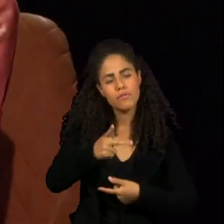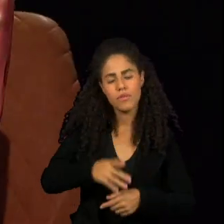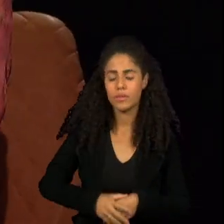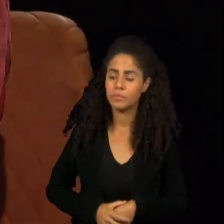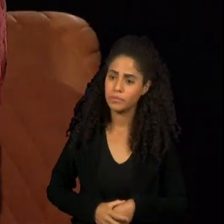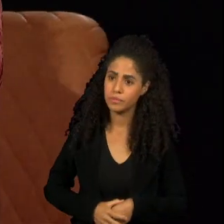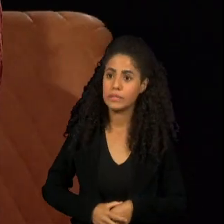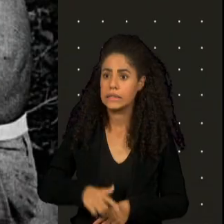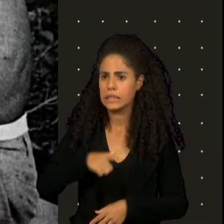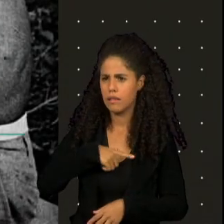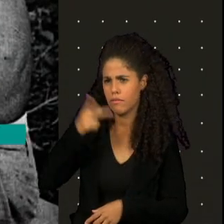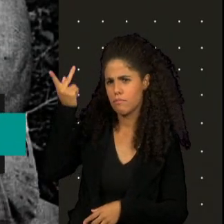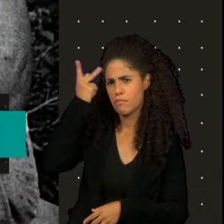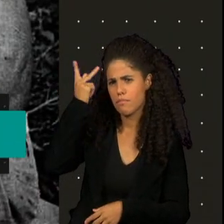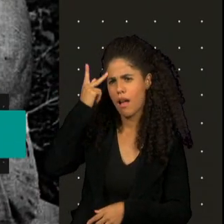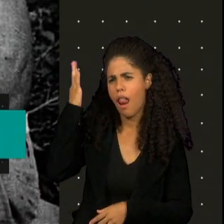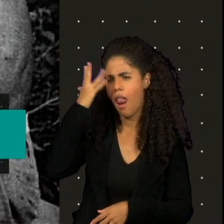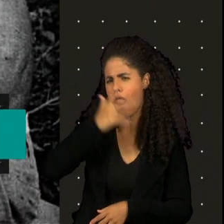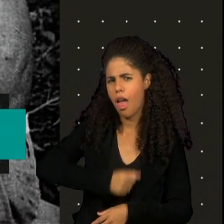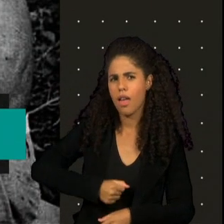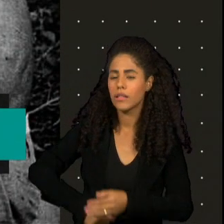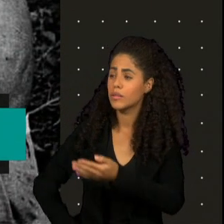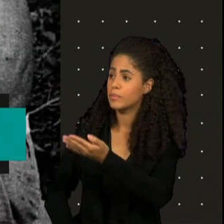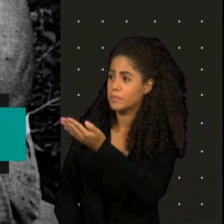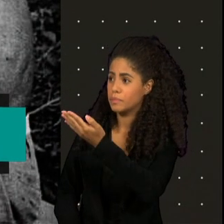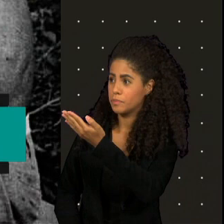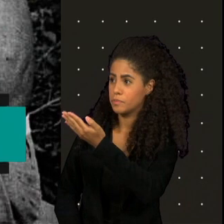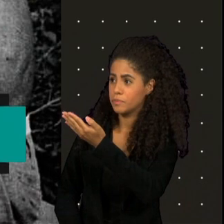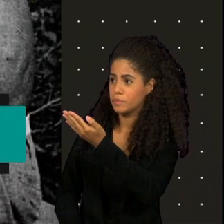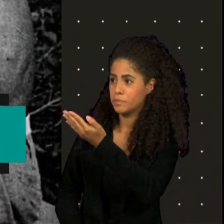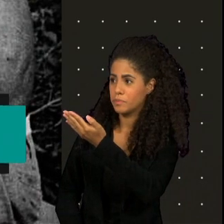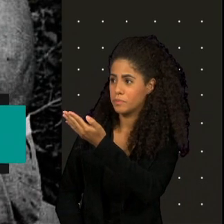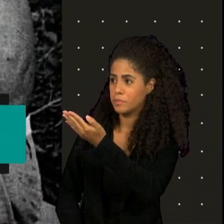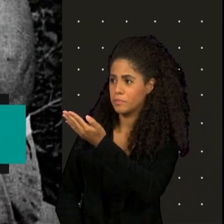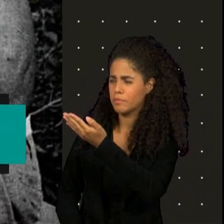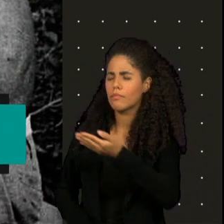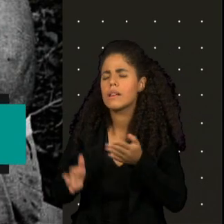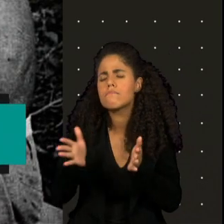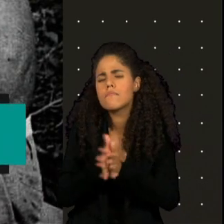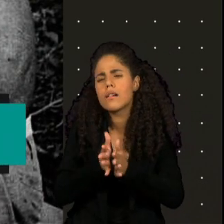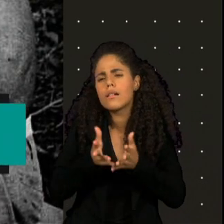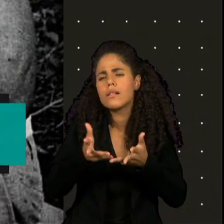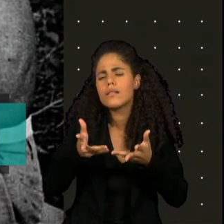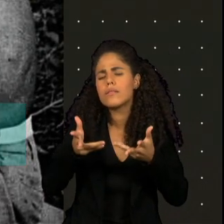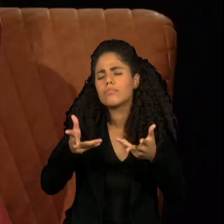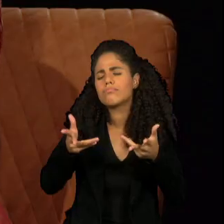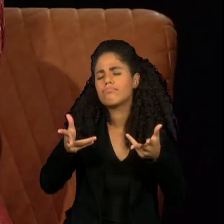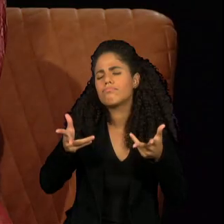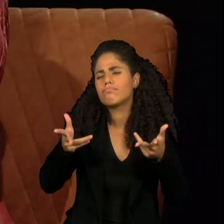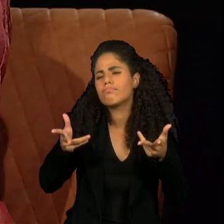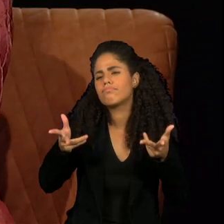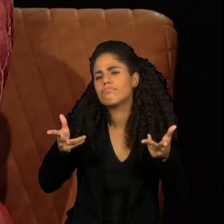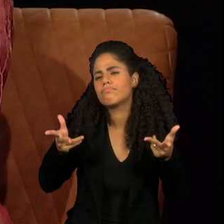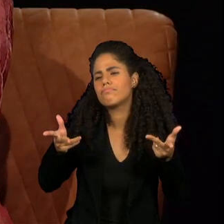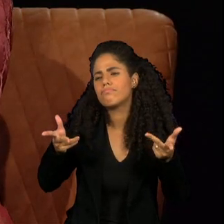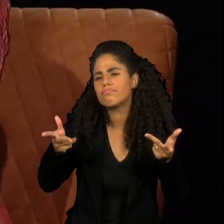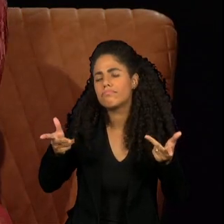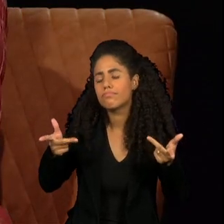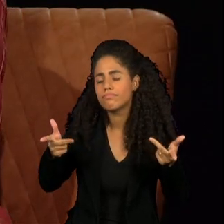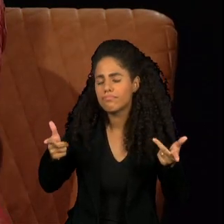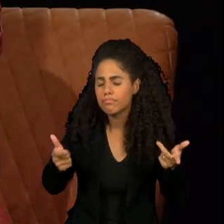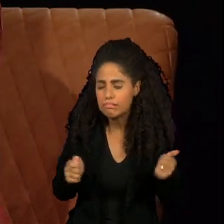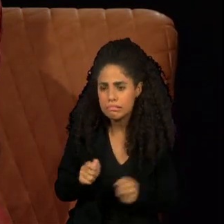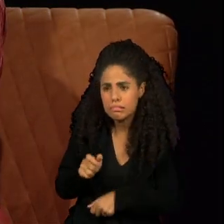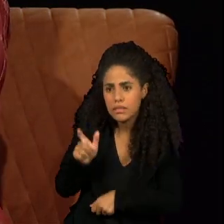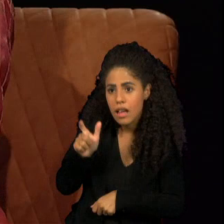São Paulo também, que é lindíssimo. Lindíssimo esse filme, absolutamente maravilhoso. E era uma